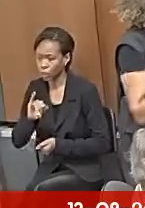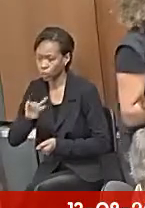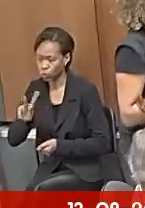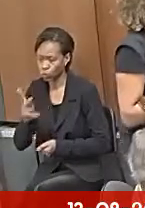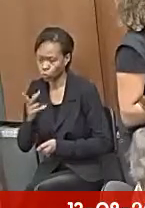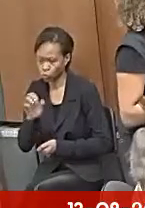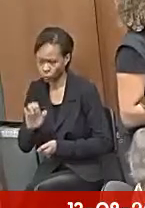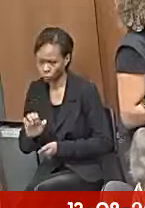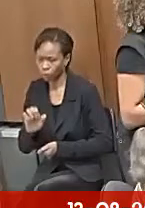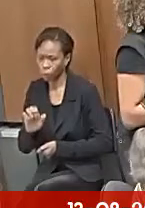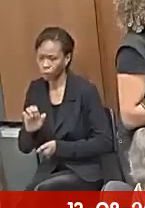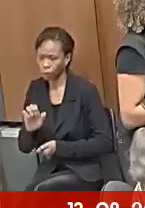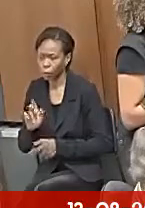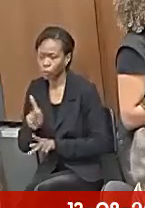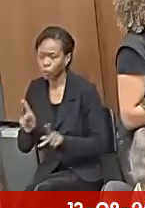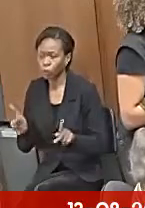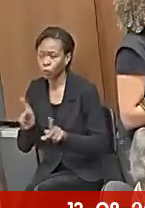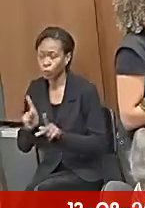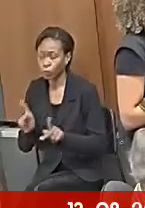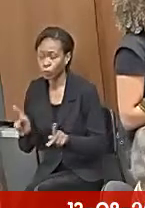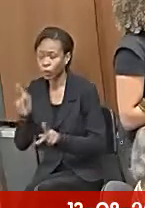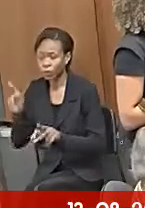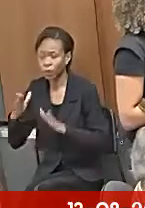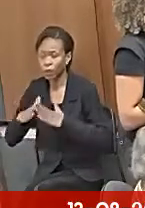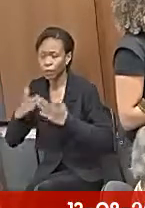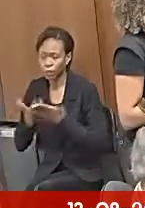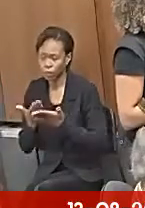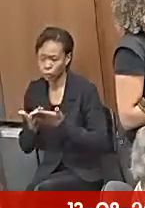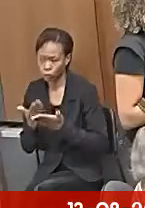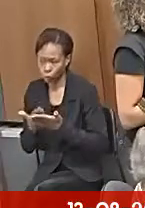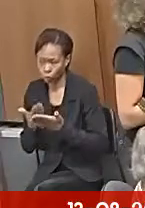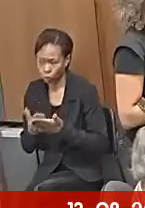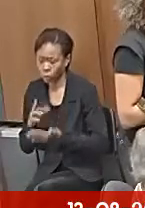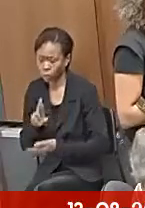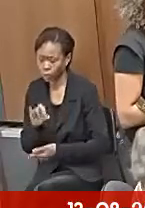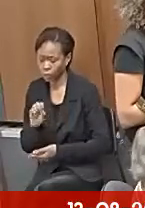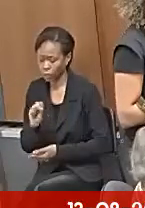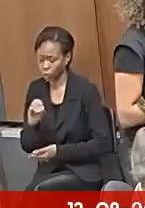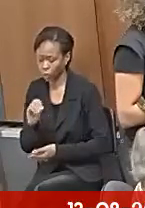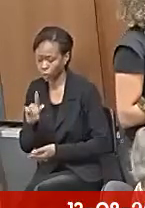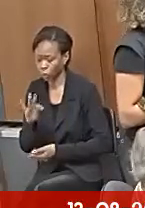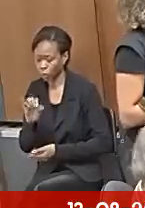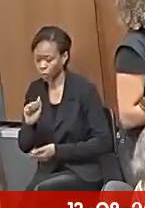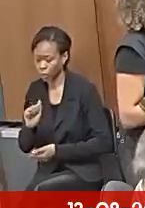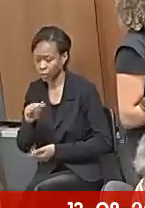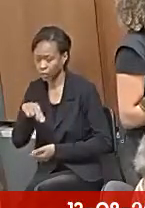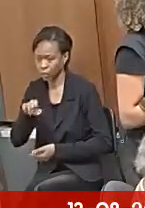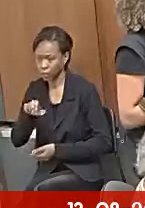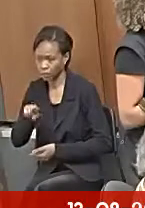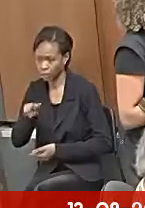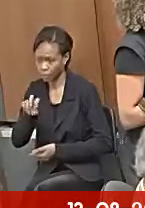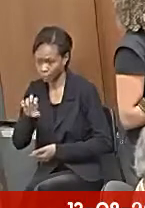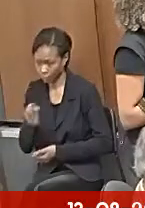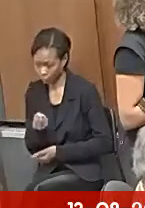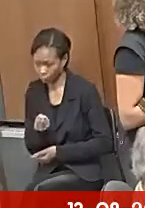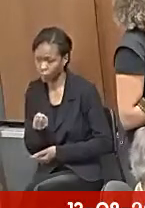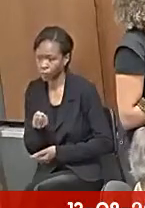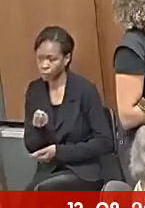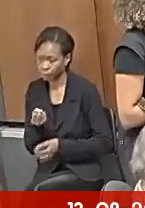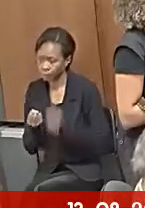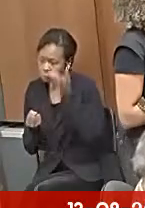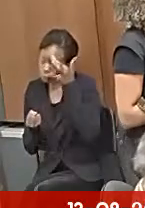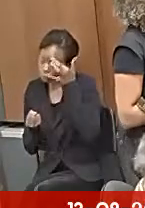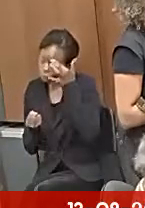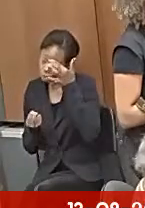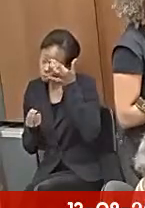de educação especial risoleta neves no município de ituiutaba em votação requerimento do deputado rafael sobis encontrou